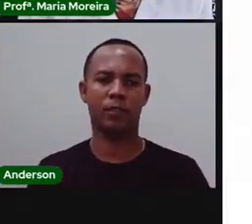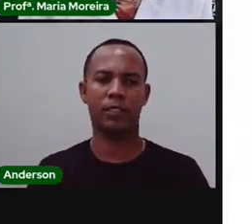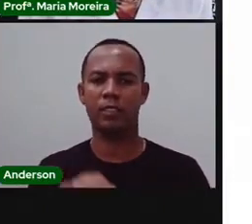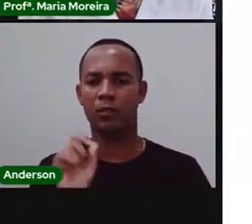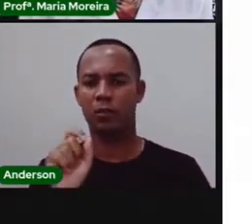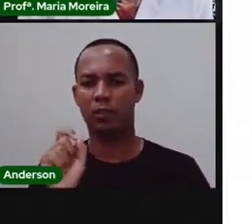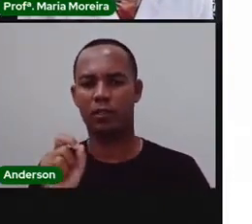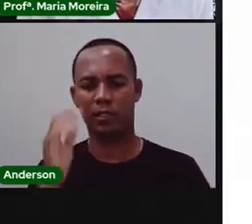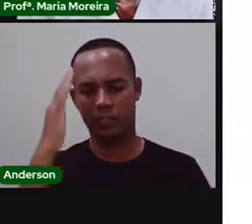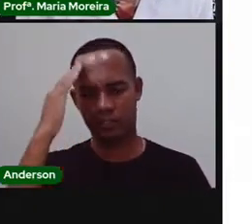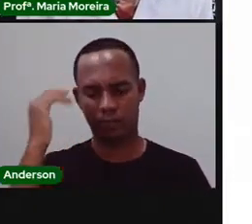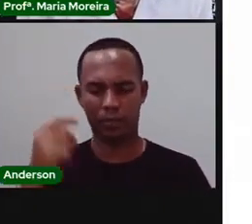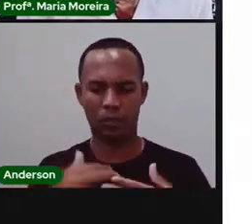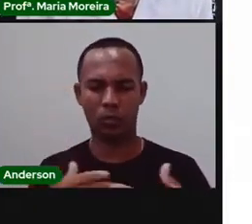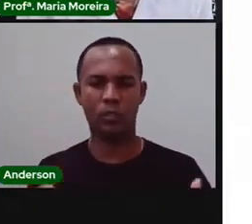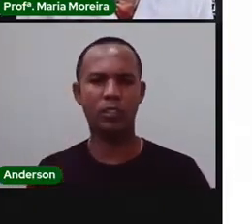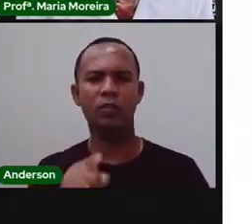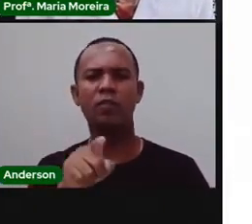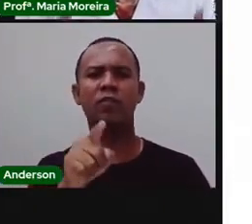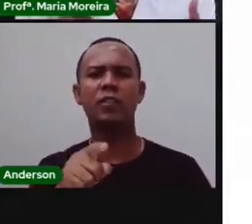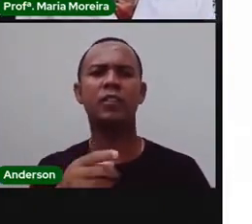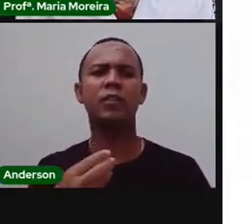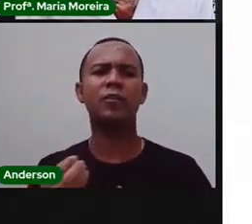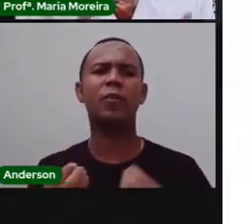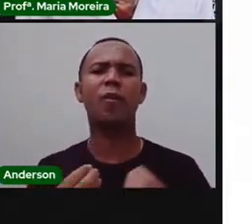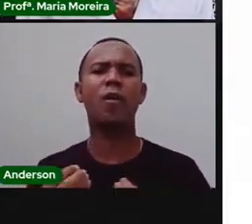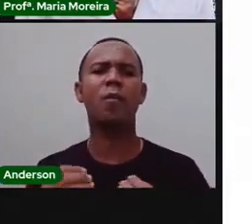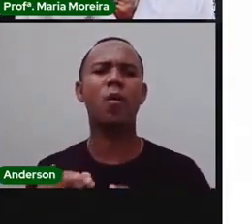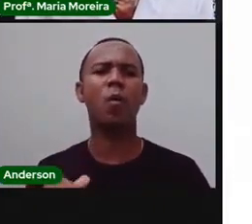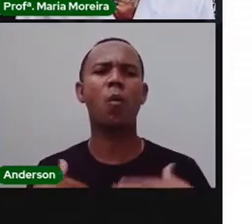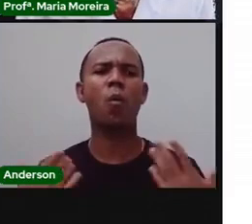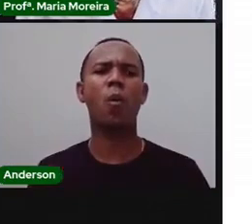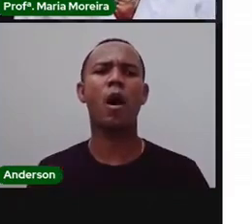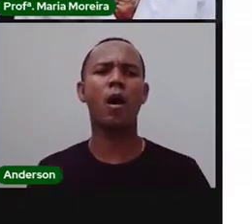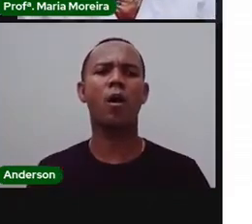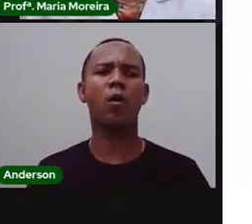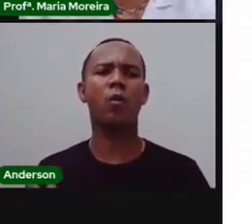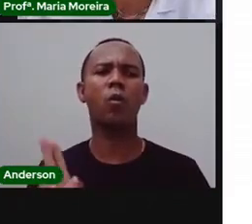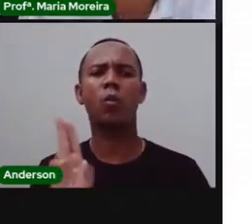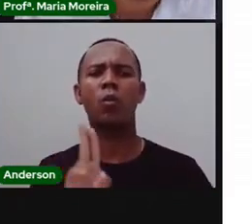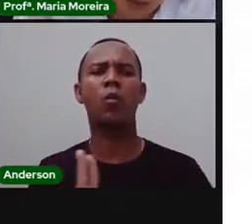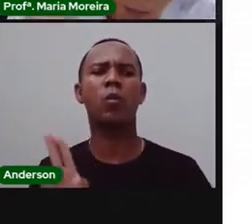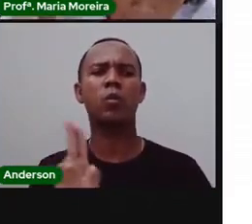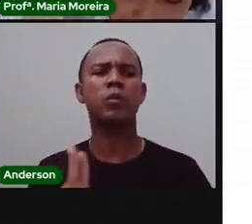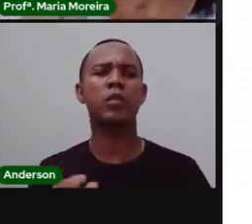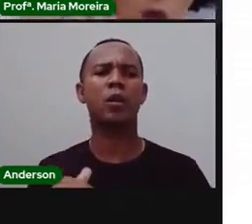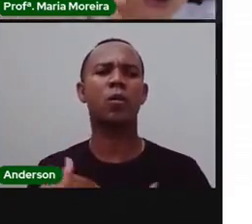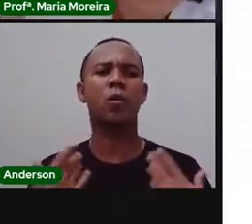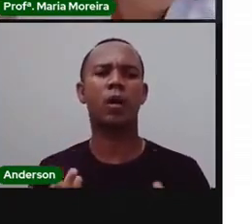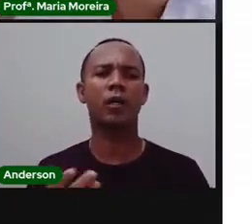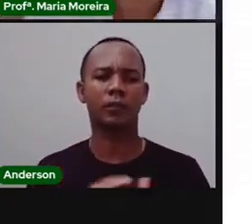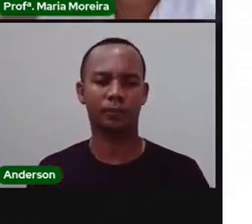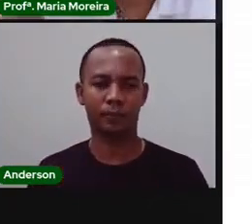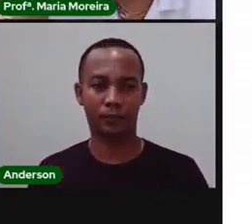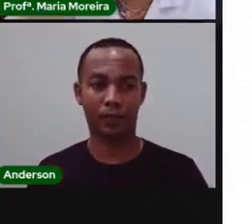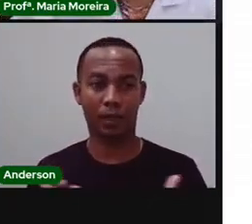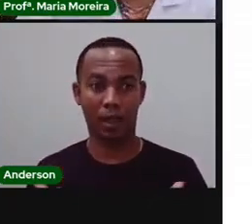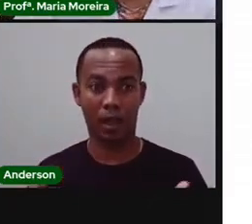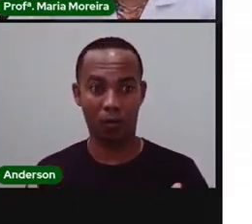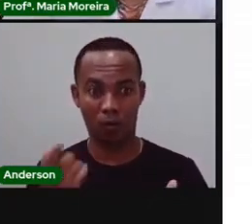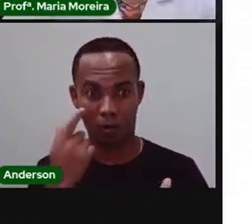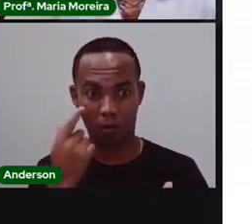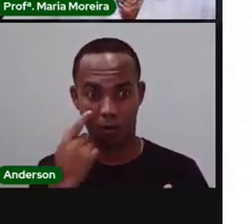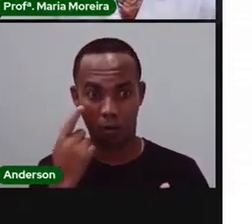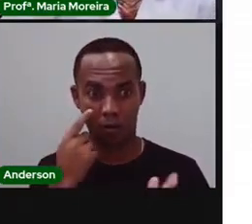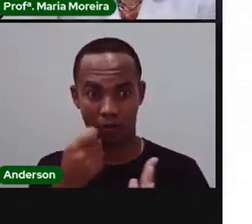procurar saber das coisas. E vocês? Quais os meios de comunicação vocês costumam usar? Bora aqui agora, para o que vocês escrevendo